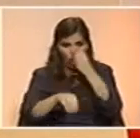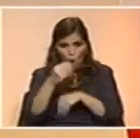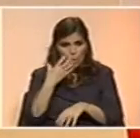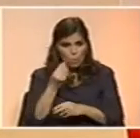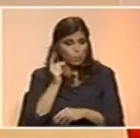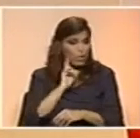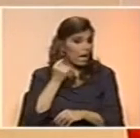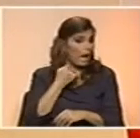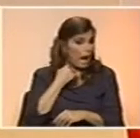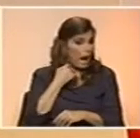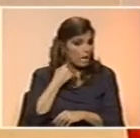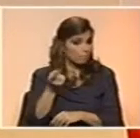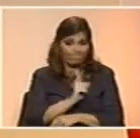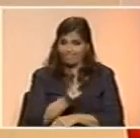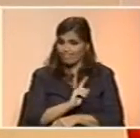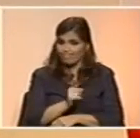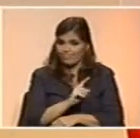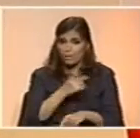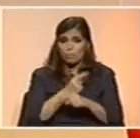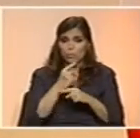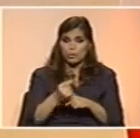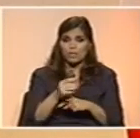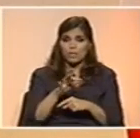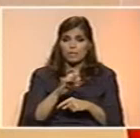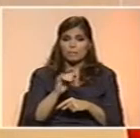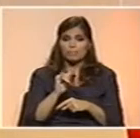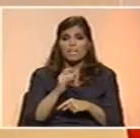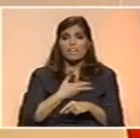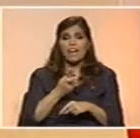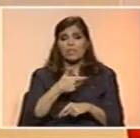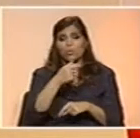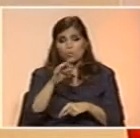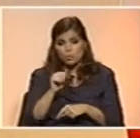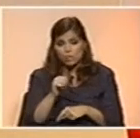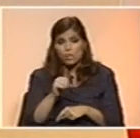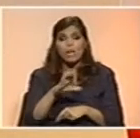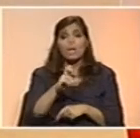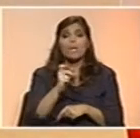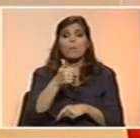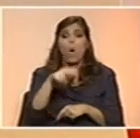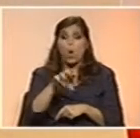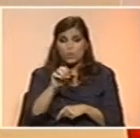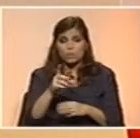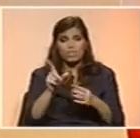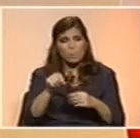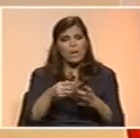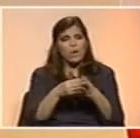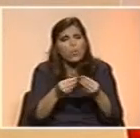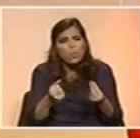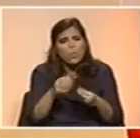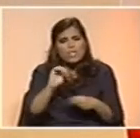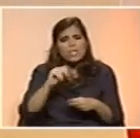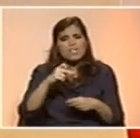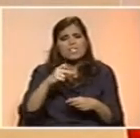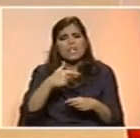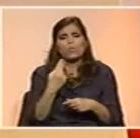excesso de consumo de hidratos de carbono e de gorduras saturadas. Porque quando há pouco se falava aqui que nós não podemos comer bife